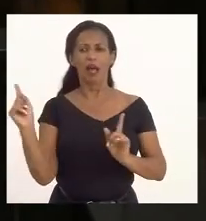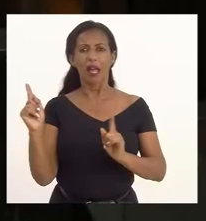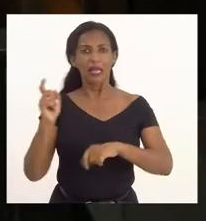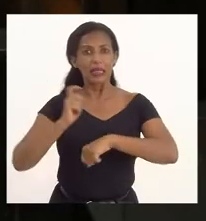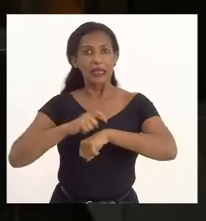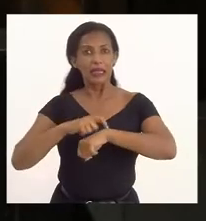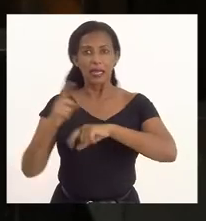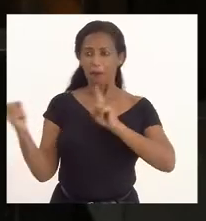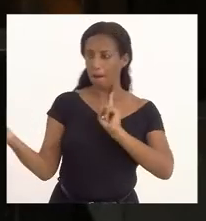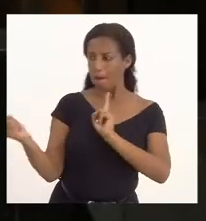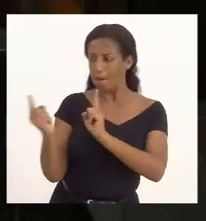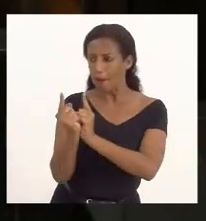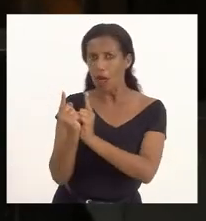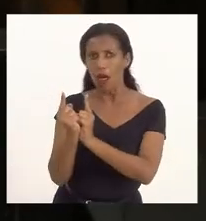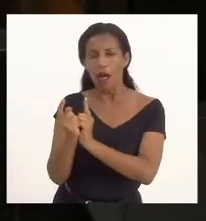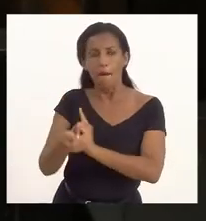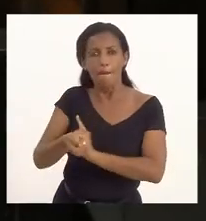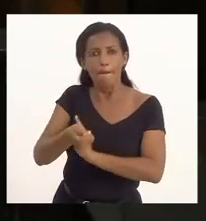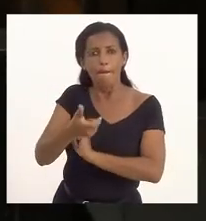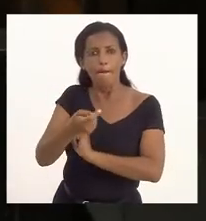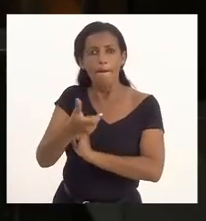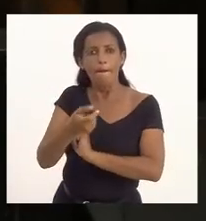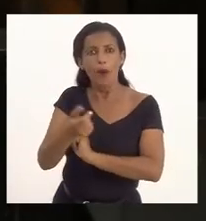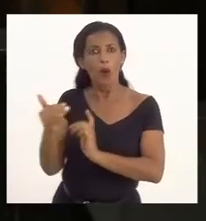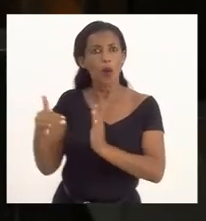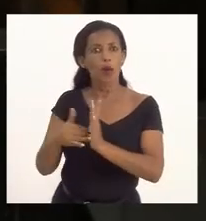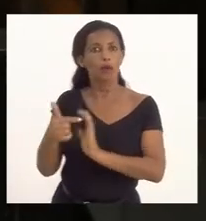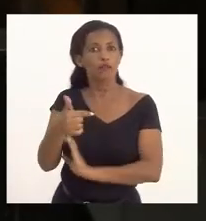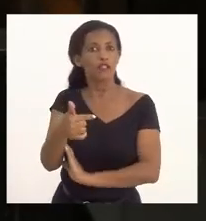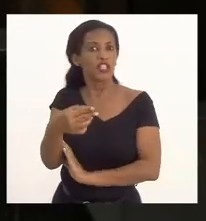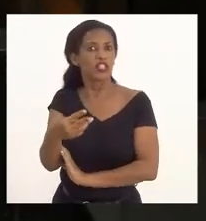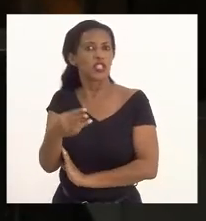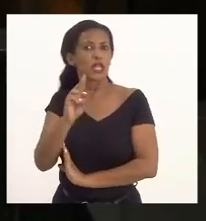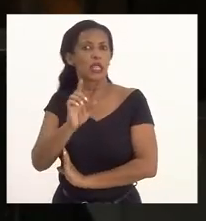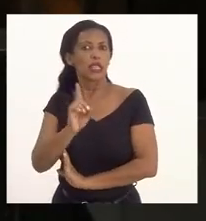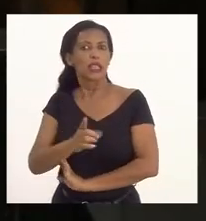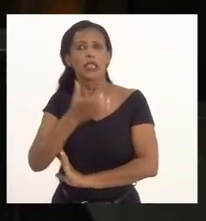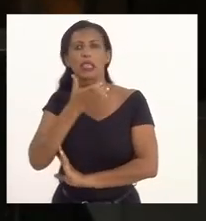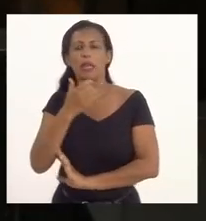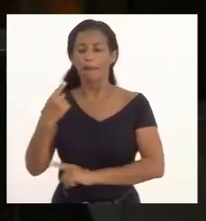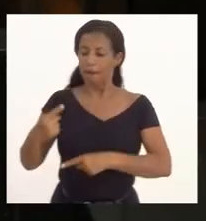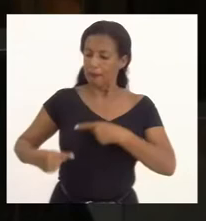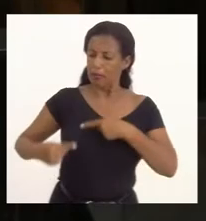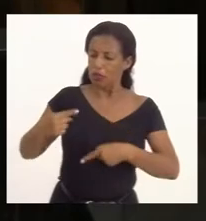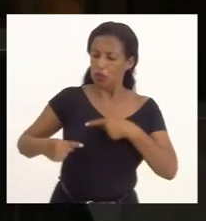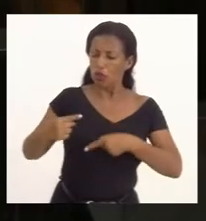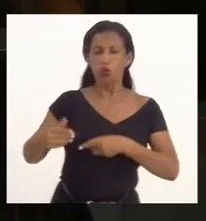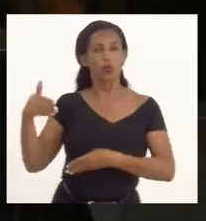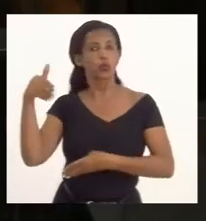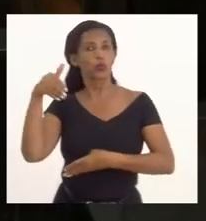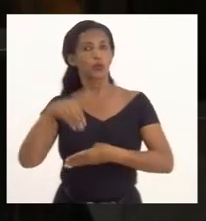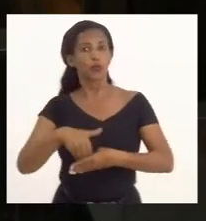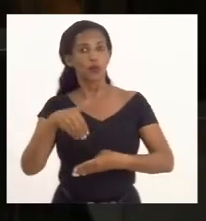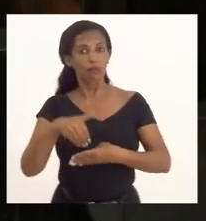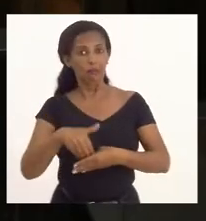tempo que nós temos daqui a 23 de dezembro para discutirmos e